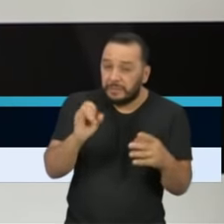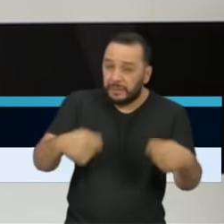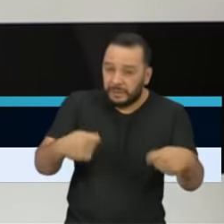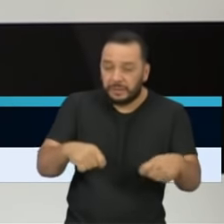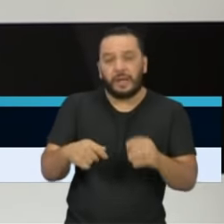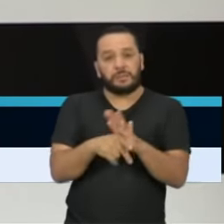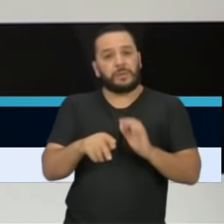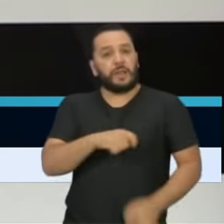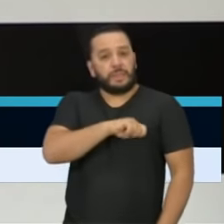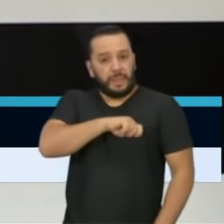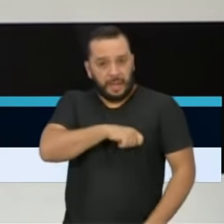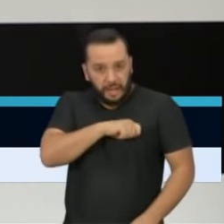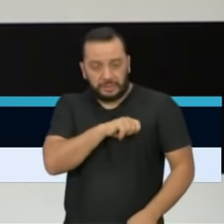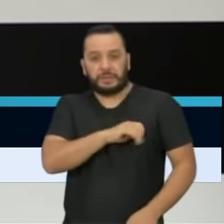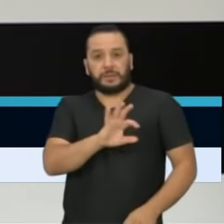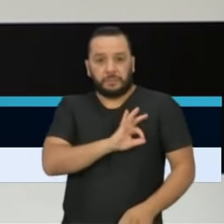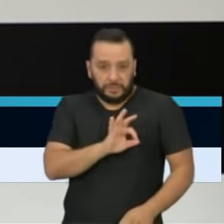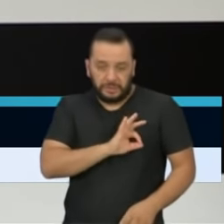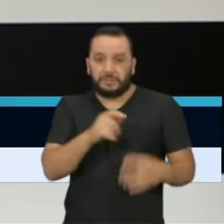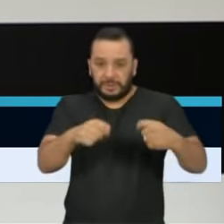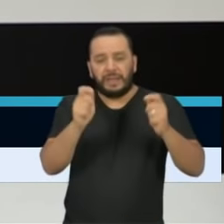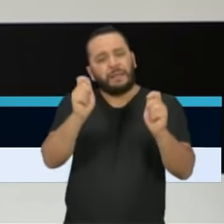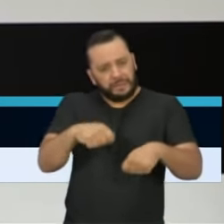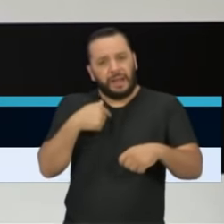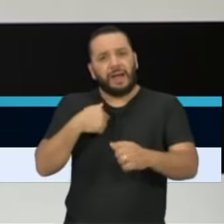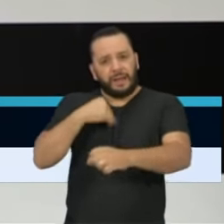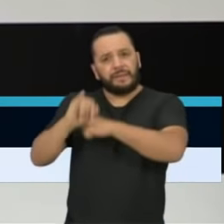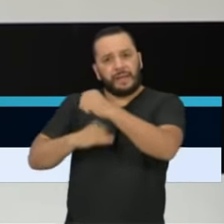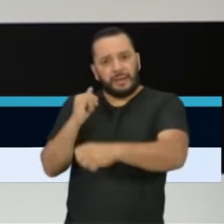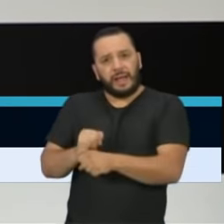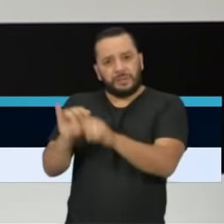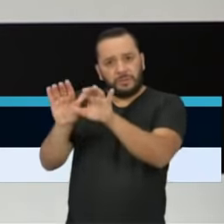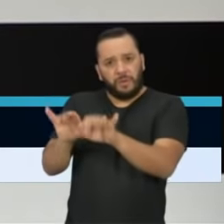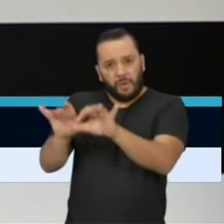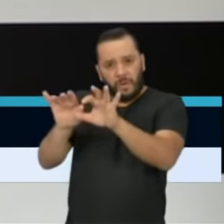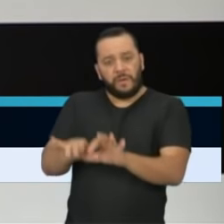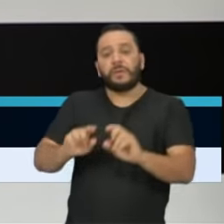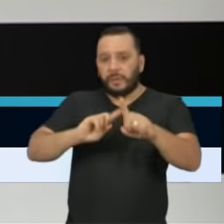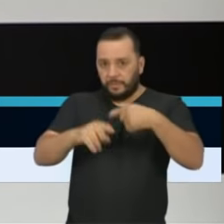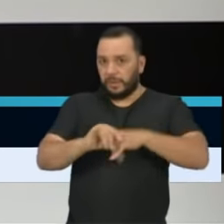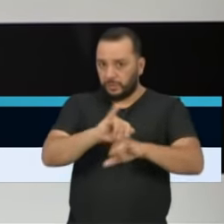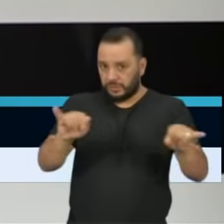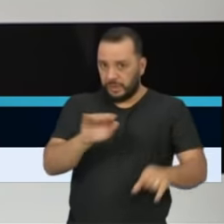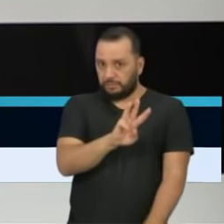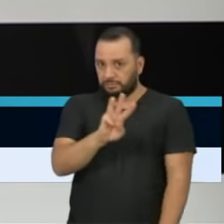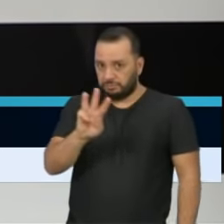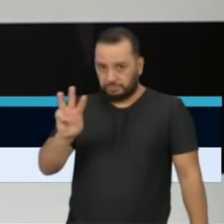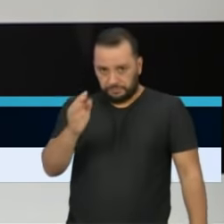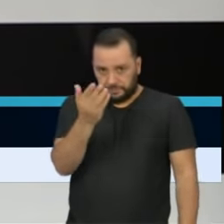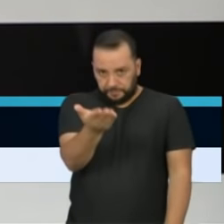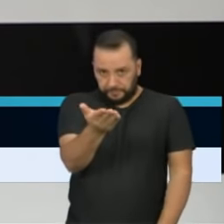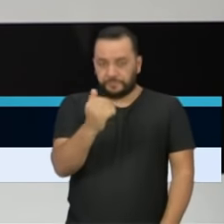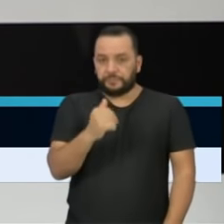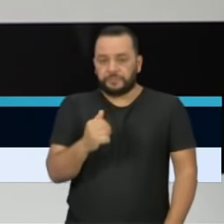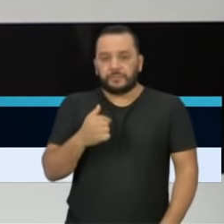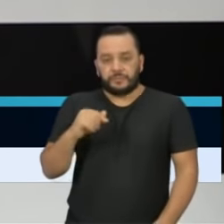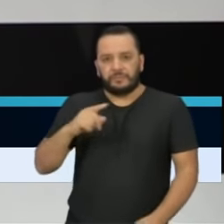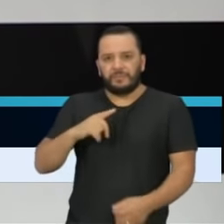poderá fazê-lo à distância com o sistema, e eu vou anunciar o site daqui a pouco, para